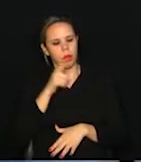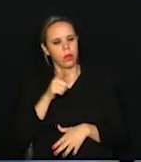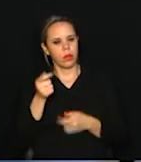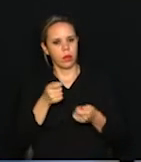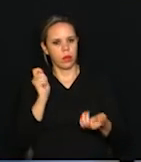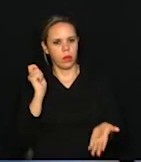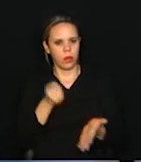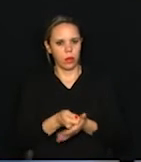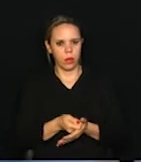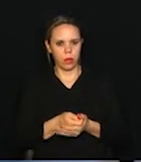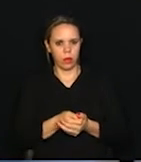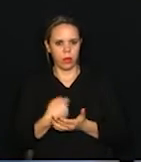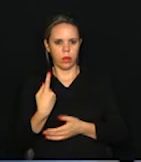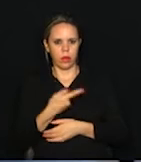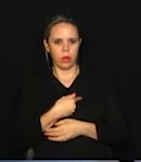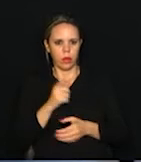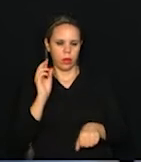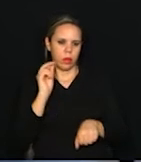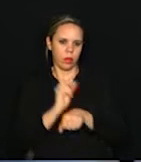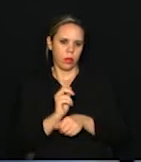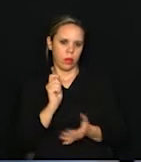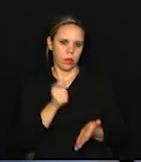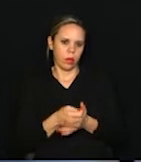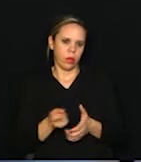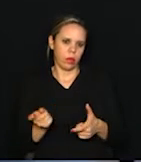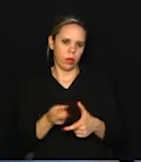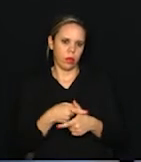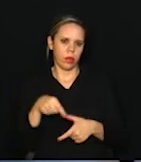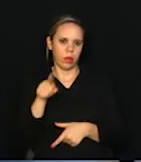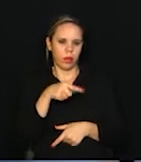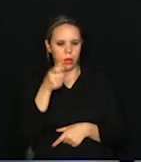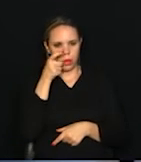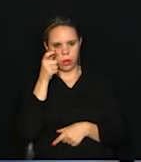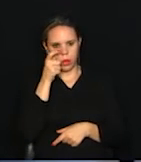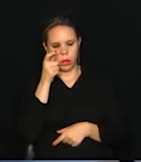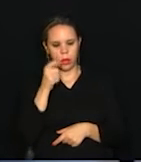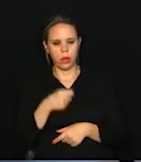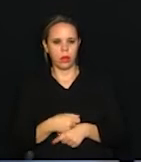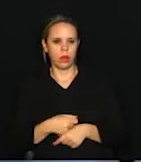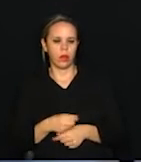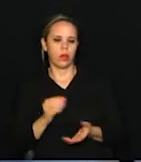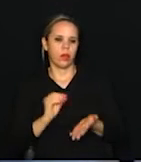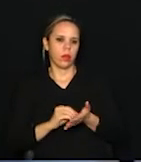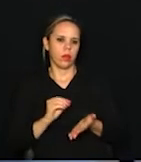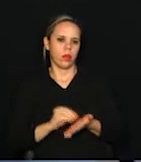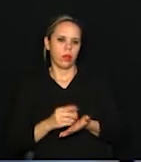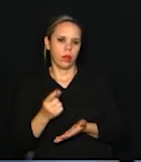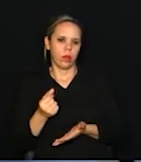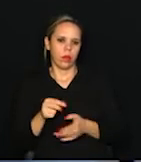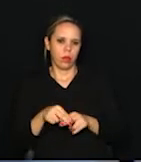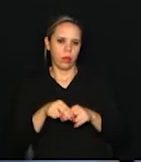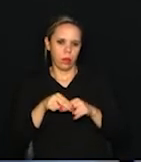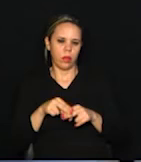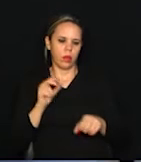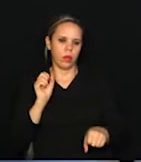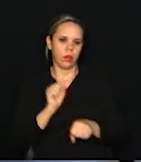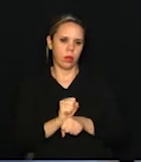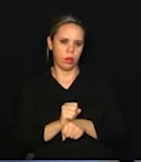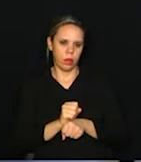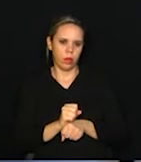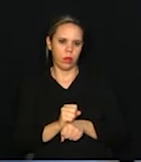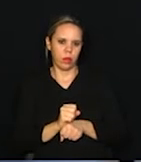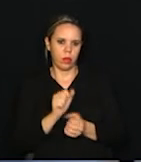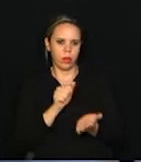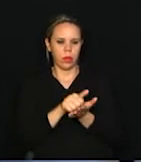fazer com que a gente cubra aquele déficit que vocês viram lá, aquela falta de recursos por conta da paralisação